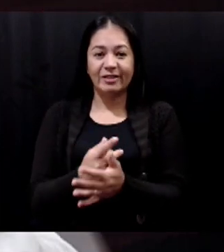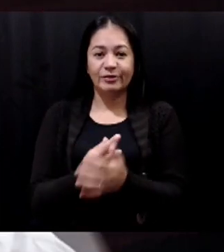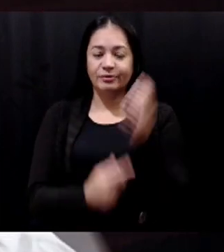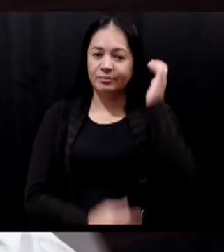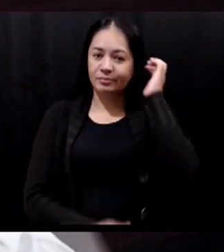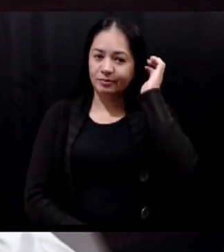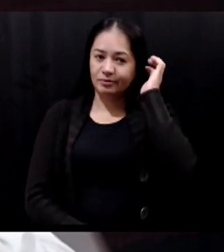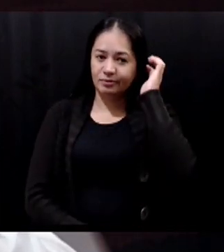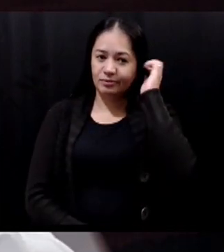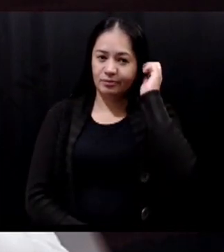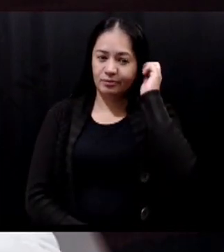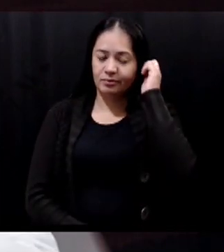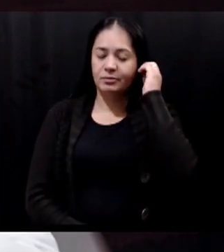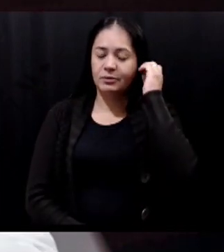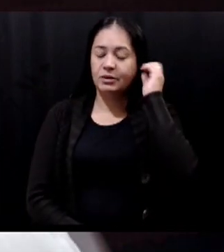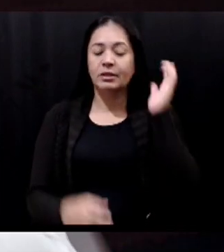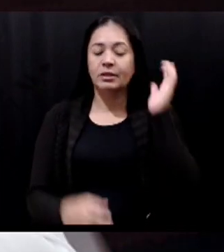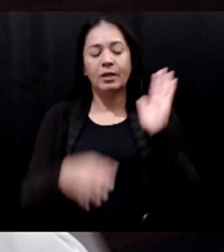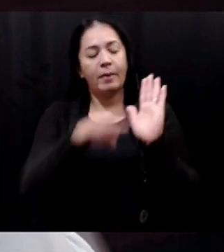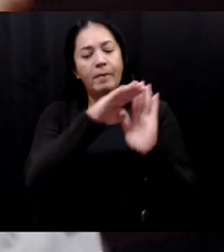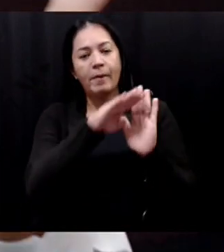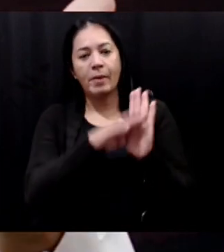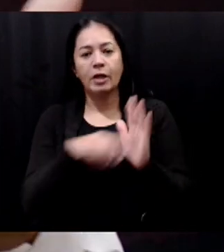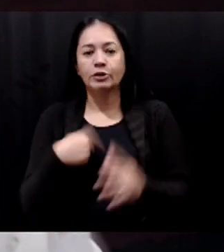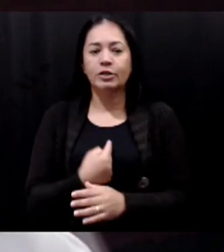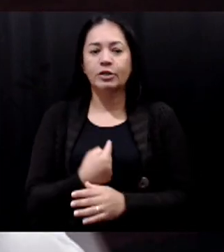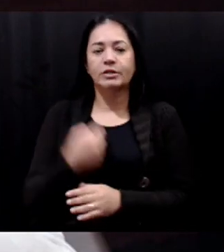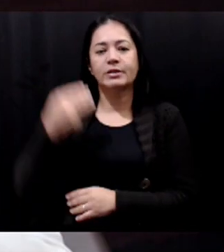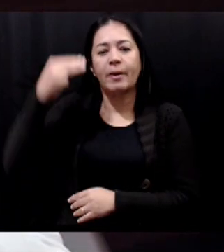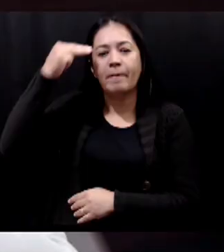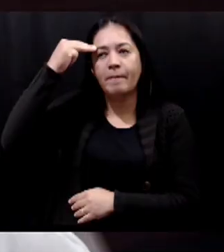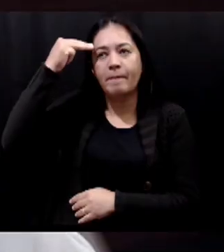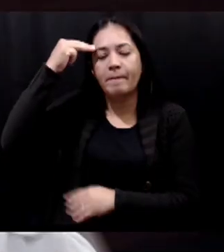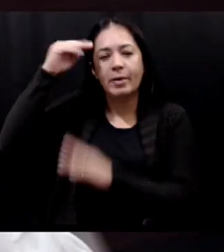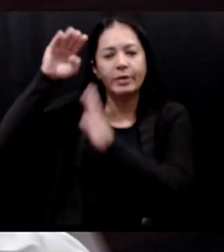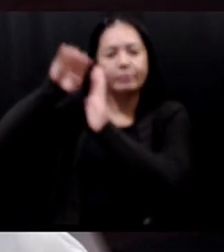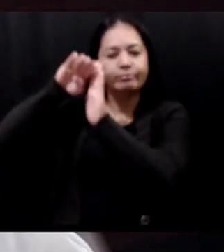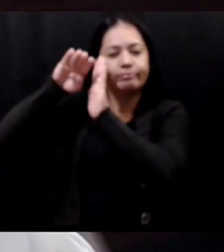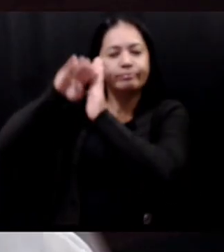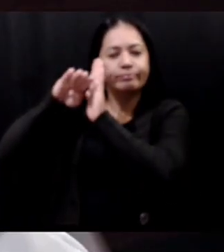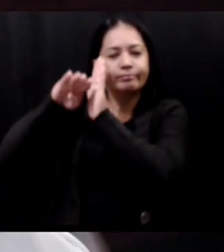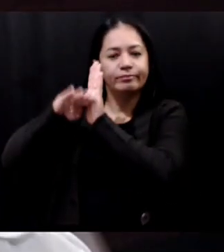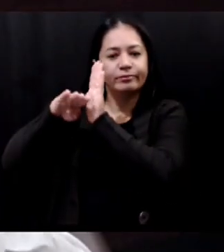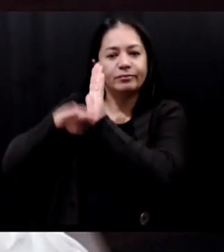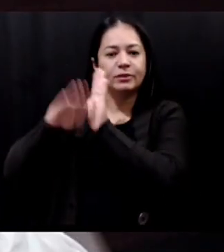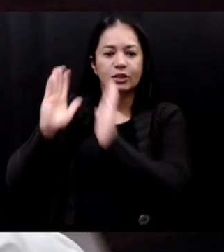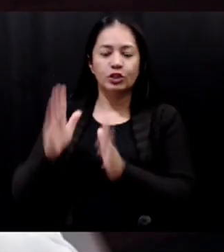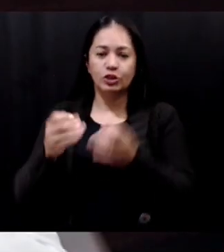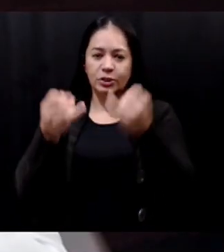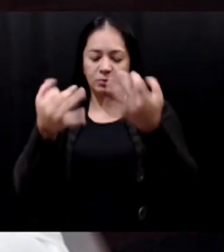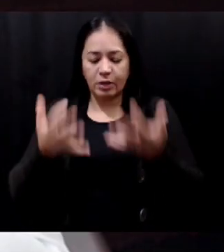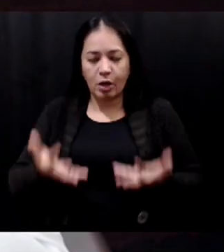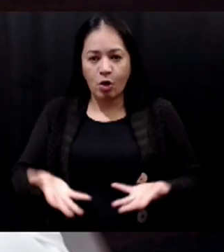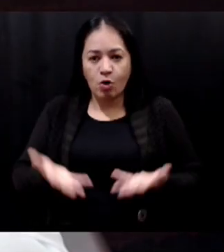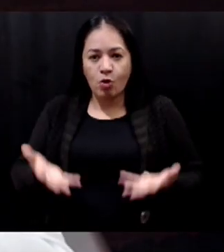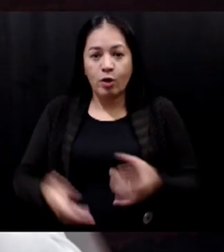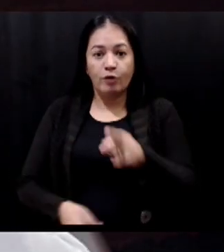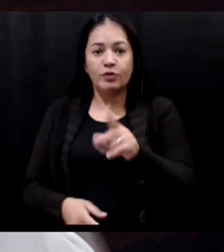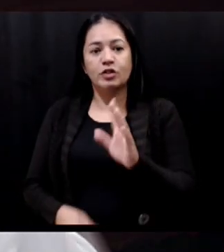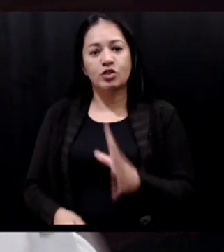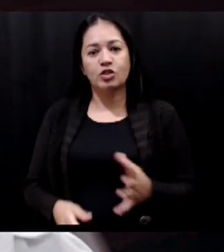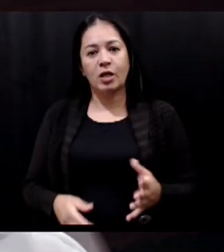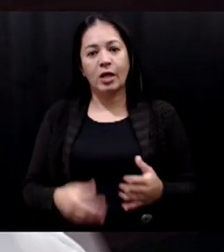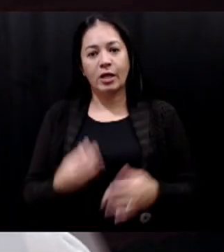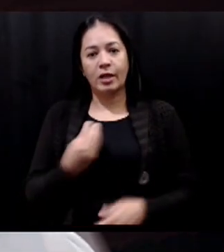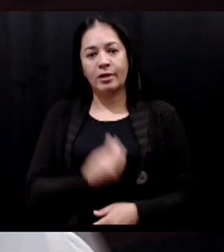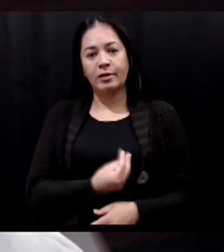nossa programação mental. Então, quando eu disse lá sobre a questão dos estímulos que você foi recebendo ao longo da sua vida e